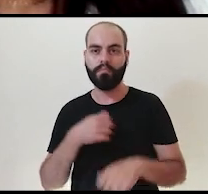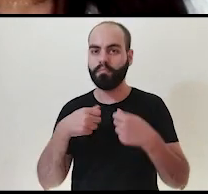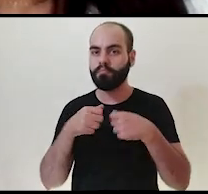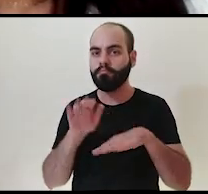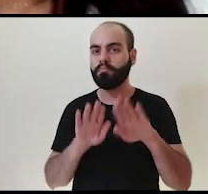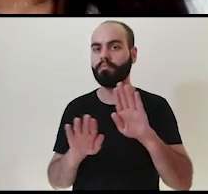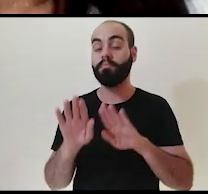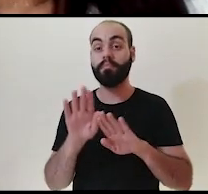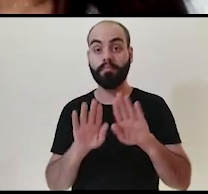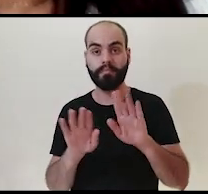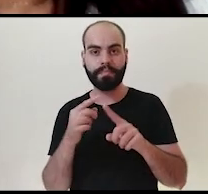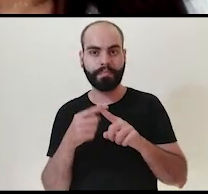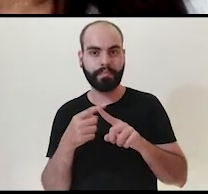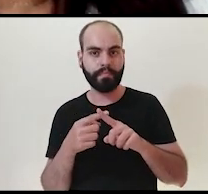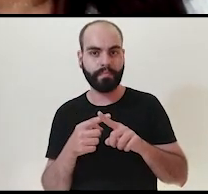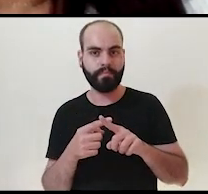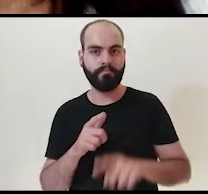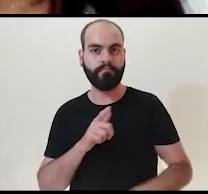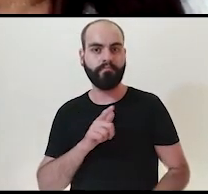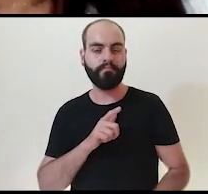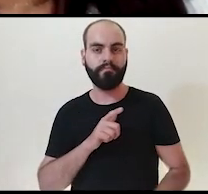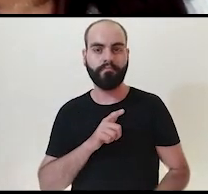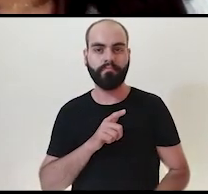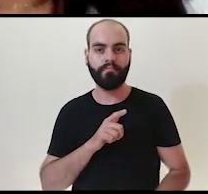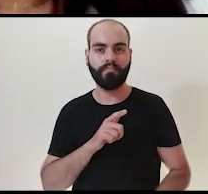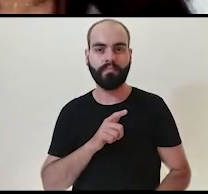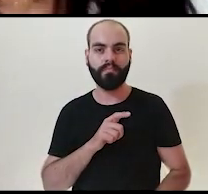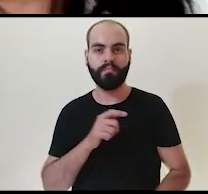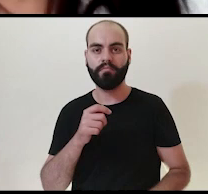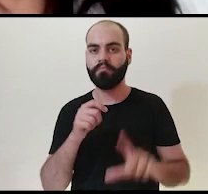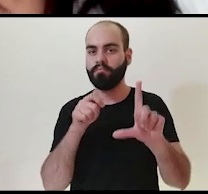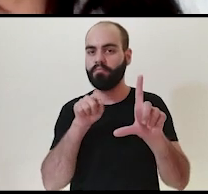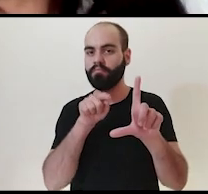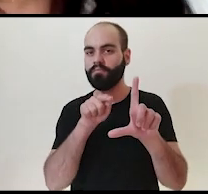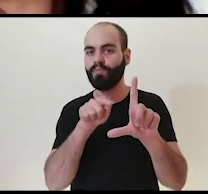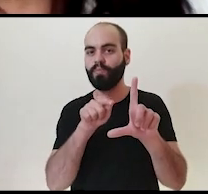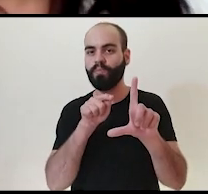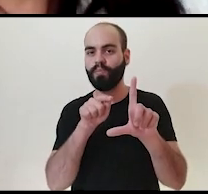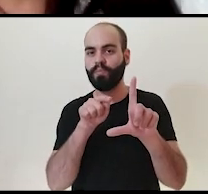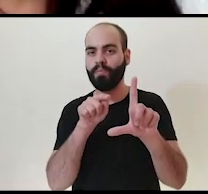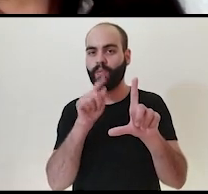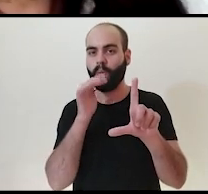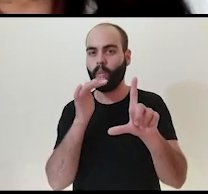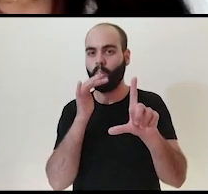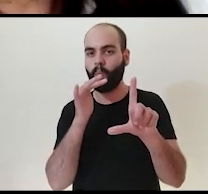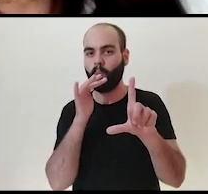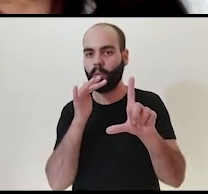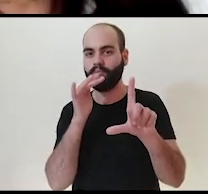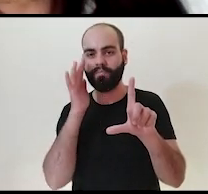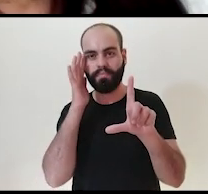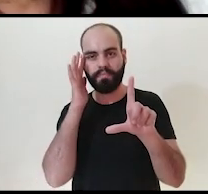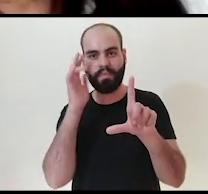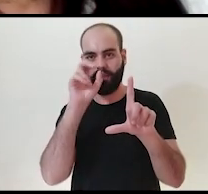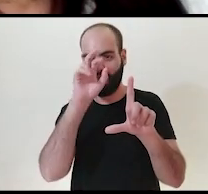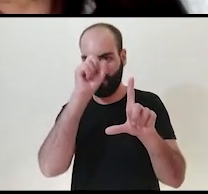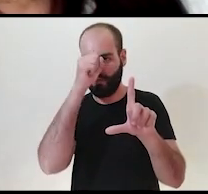porque existem alguns filtros que deixam a foto com cores muito irreais. E não é interessante a gente ter,